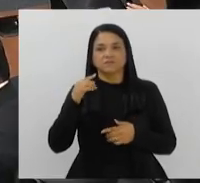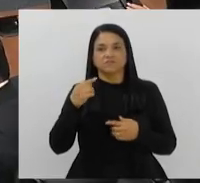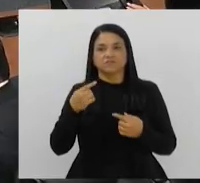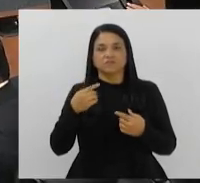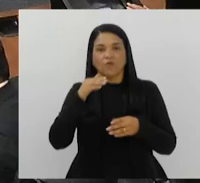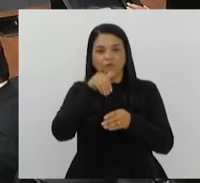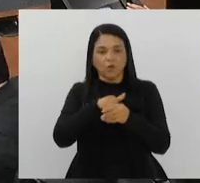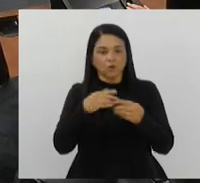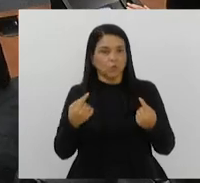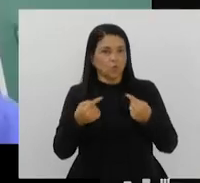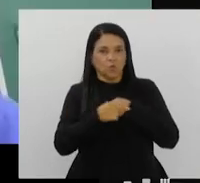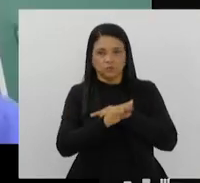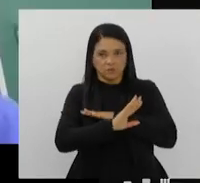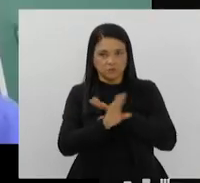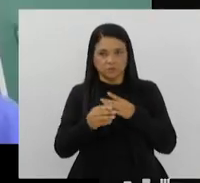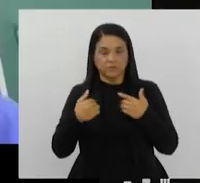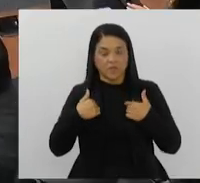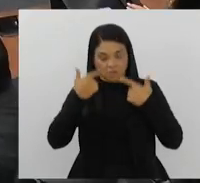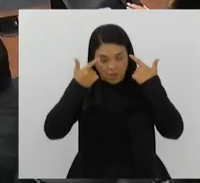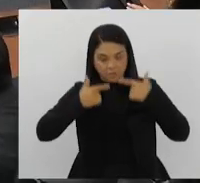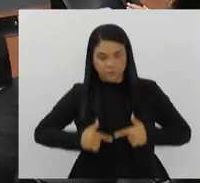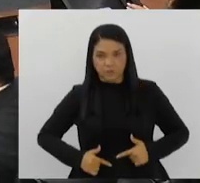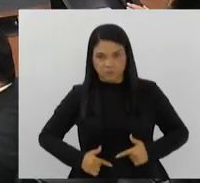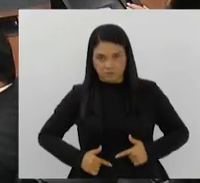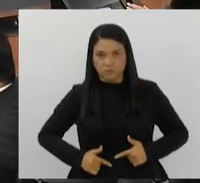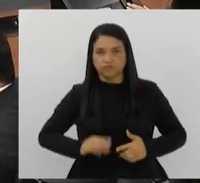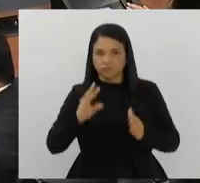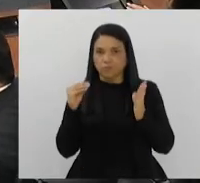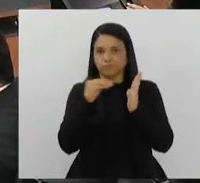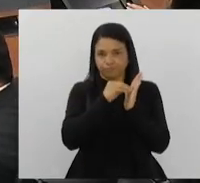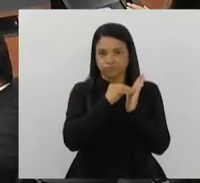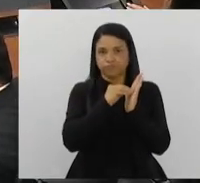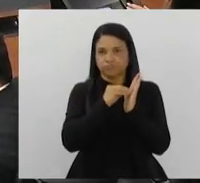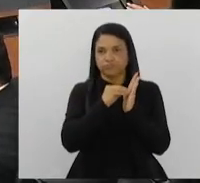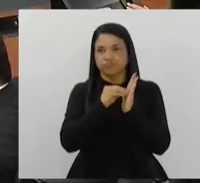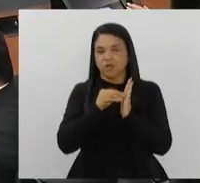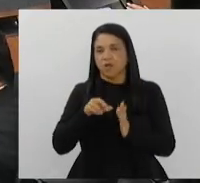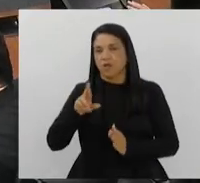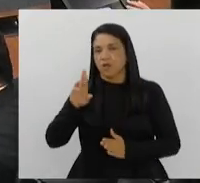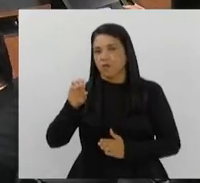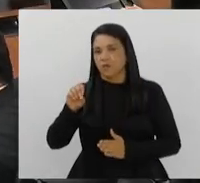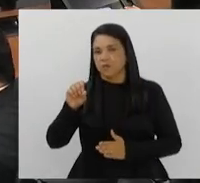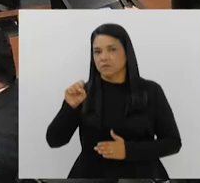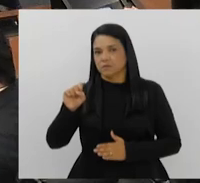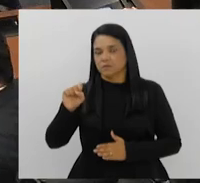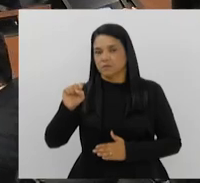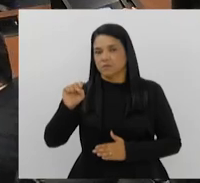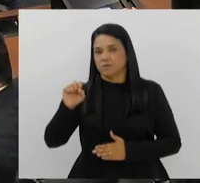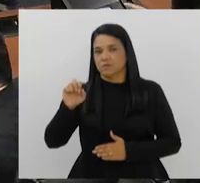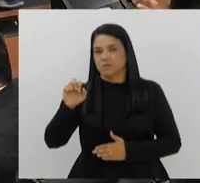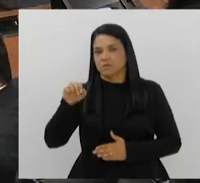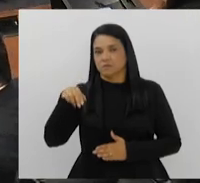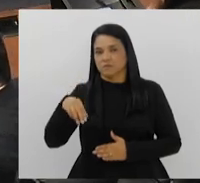Oi? Abstenção. Tá, já botou aqui o Rosenberg, abstenção. Alô?